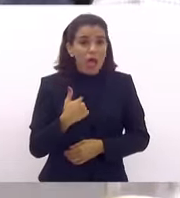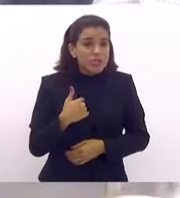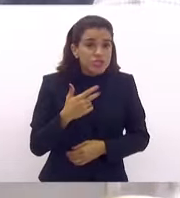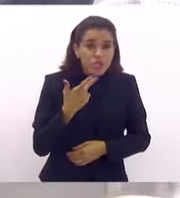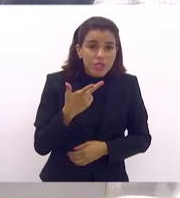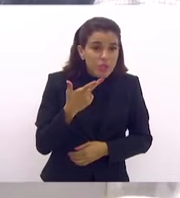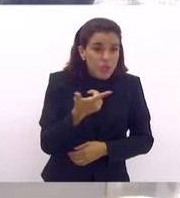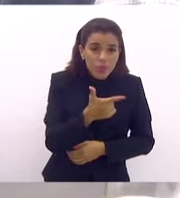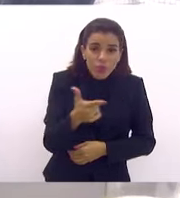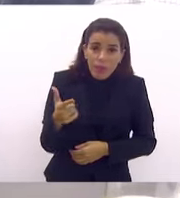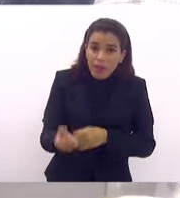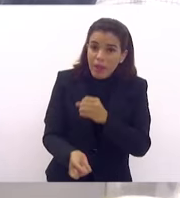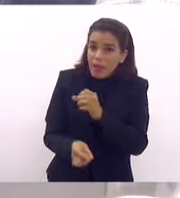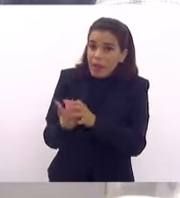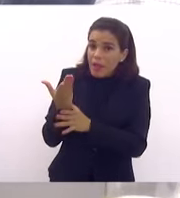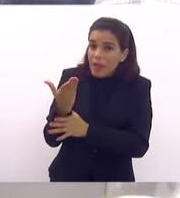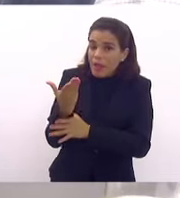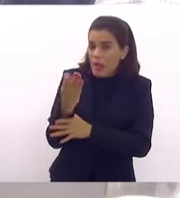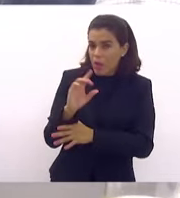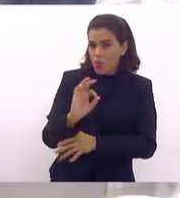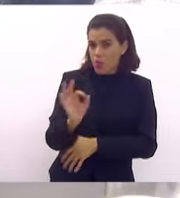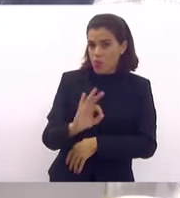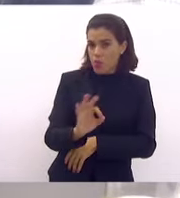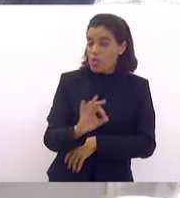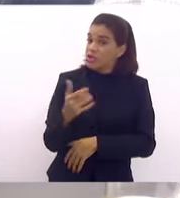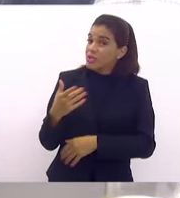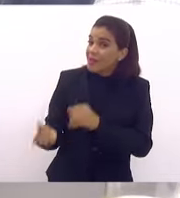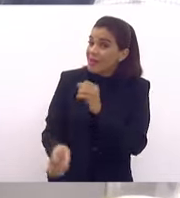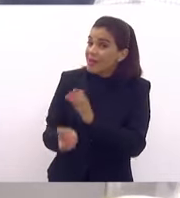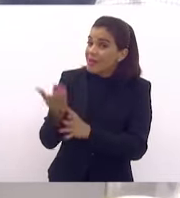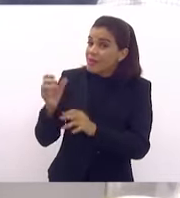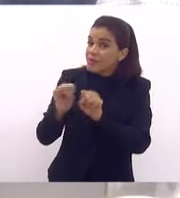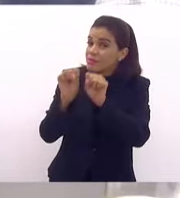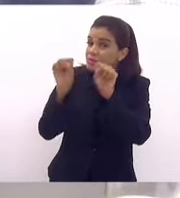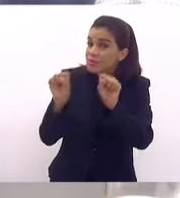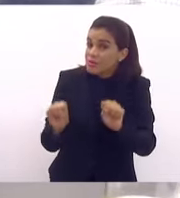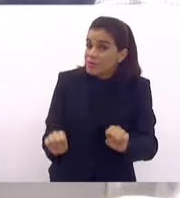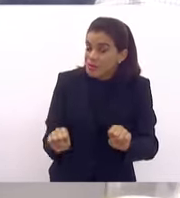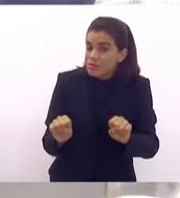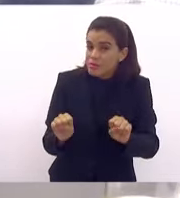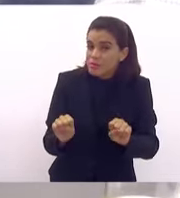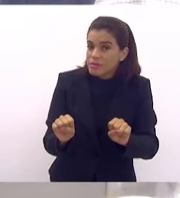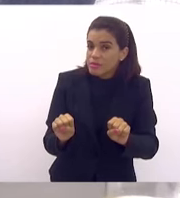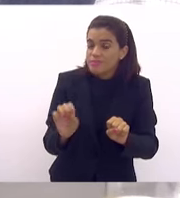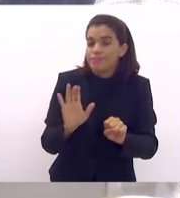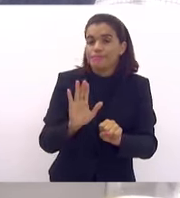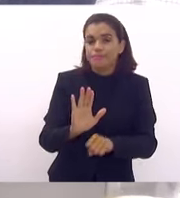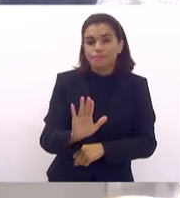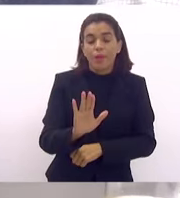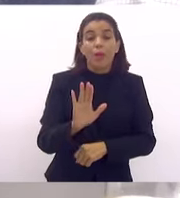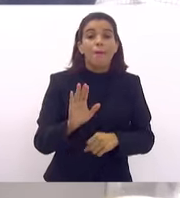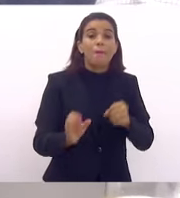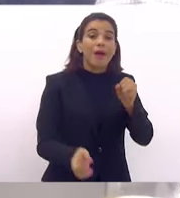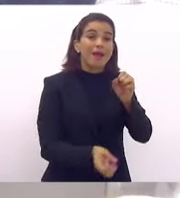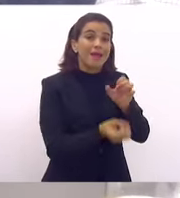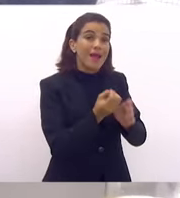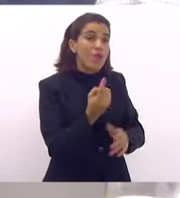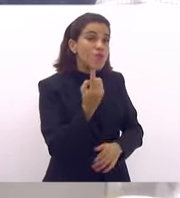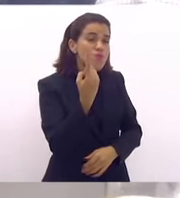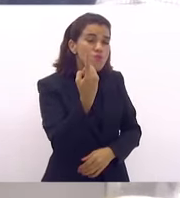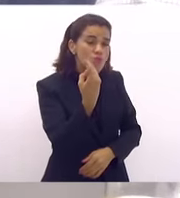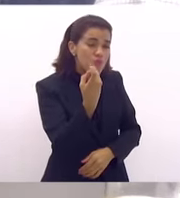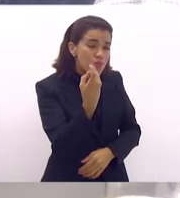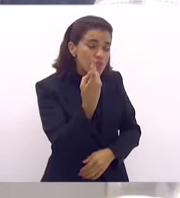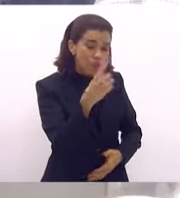de conservação. A gente está criando um sistema. Para criar uma unidade de conservação,